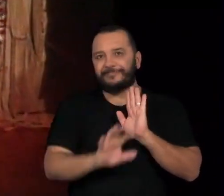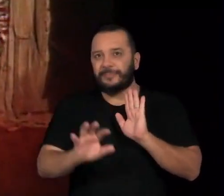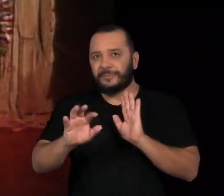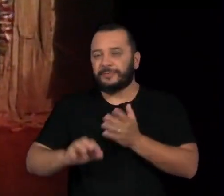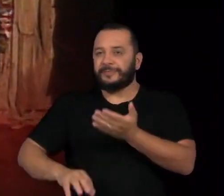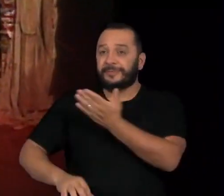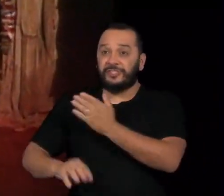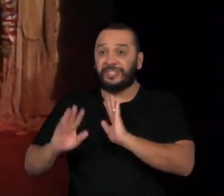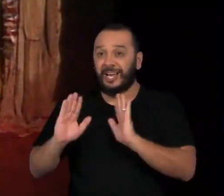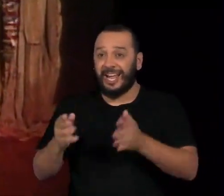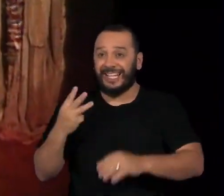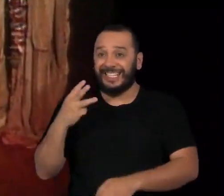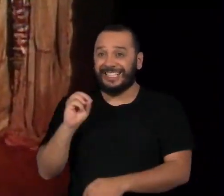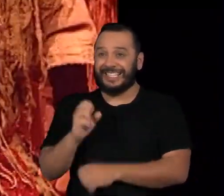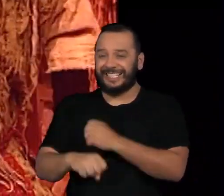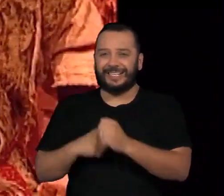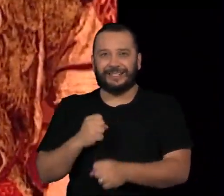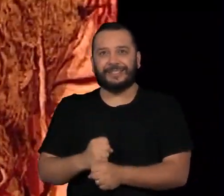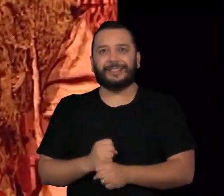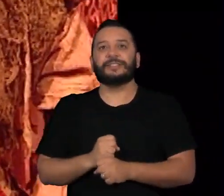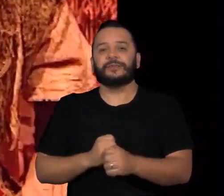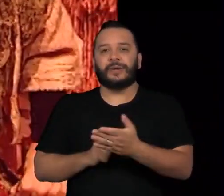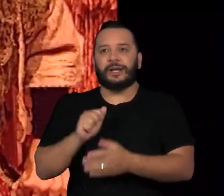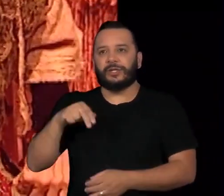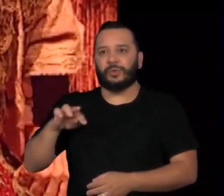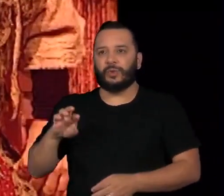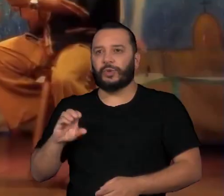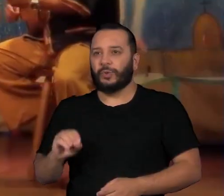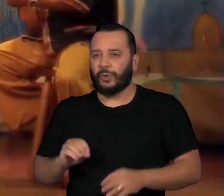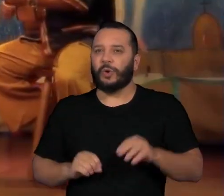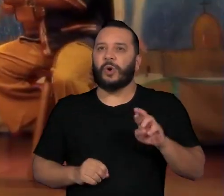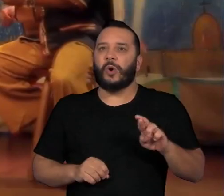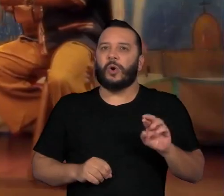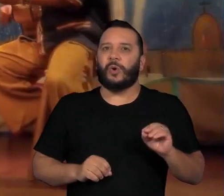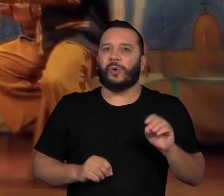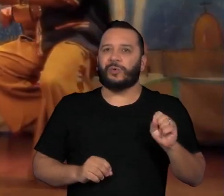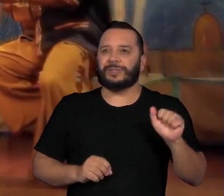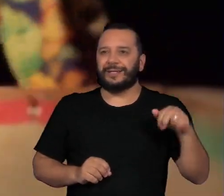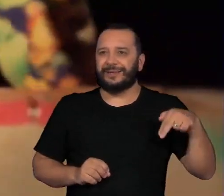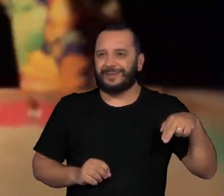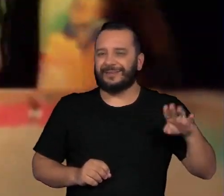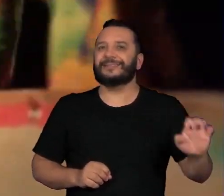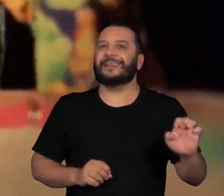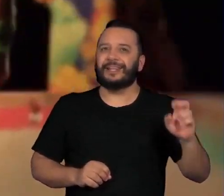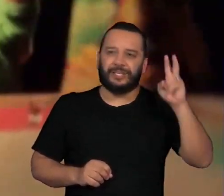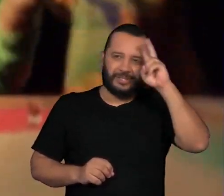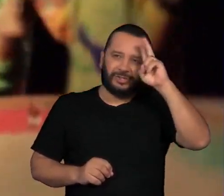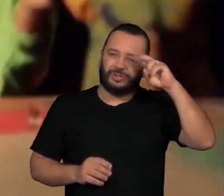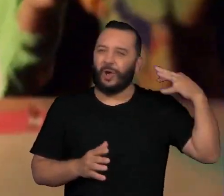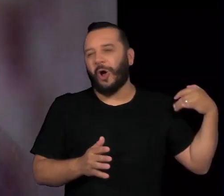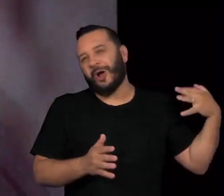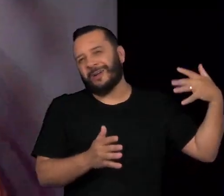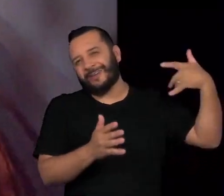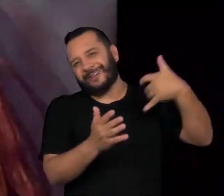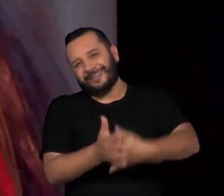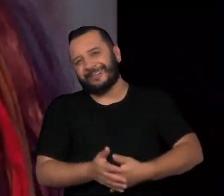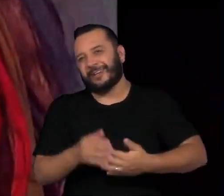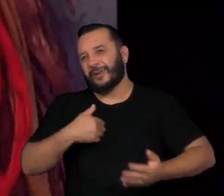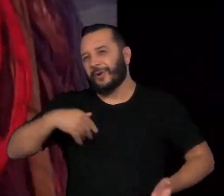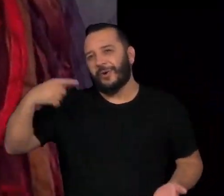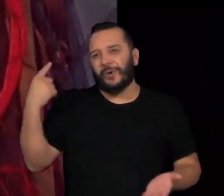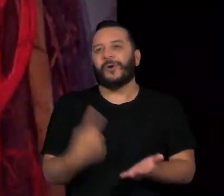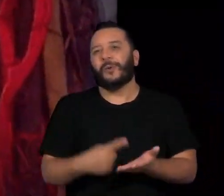30 anos Antônio Nóbrega e Rosane Almeida vem fazendo história e cumprindo seu compromisso com o movimento